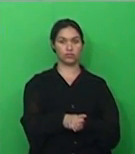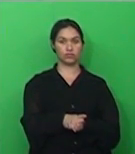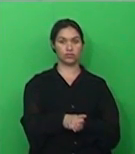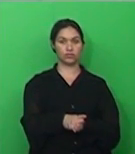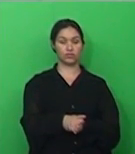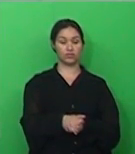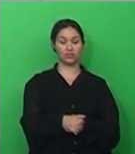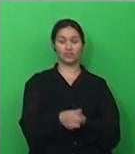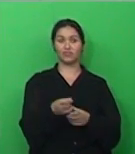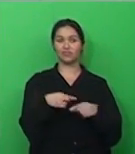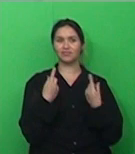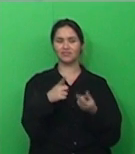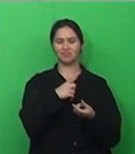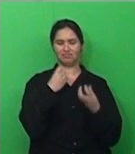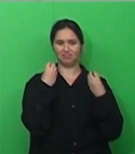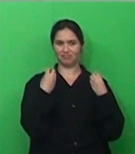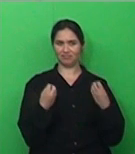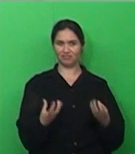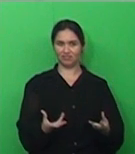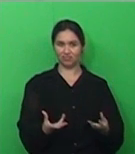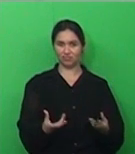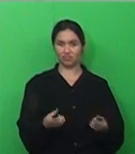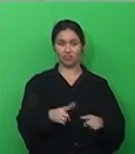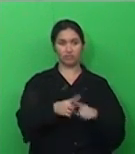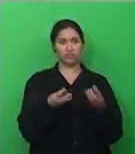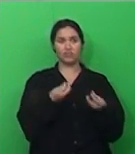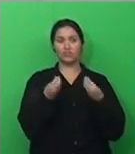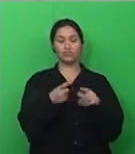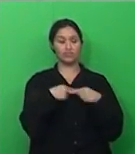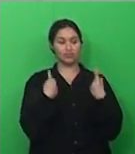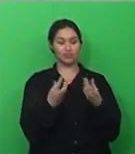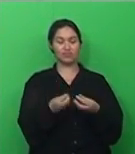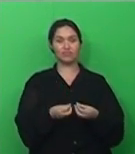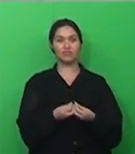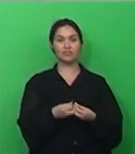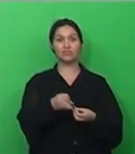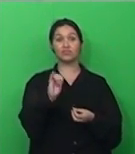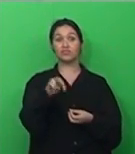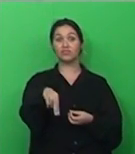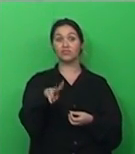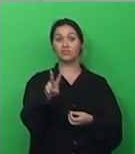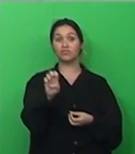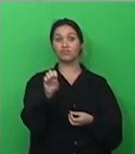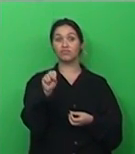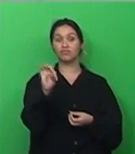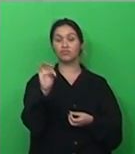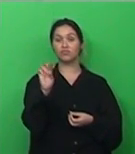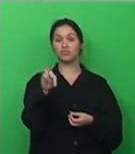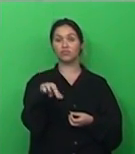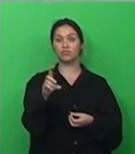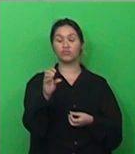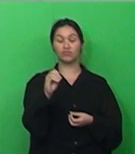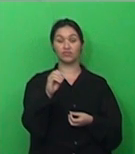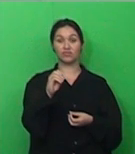é esse? Se nós estamos investindo em saúde, se nós estamos investindo em prevenção, onde é que está o